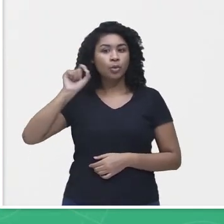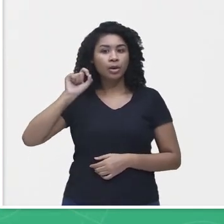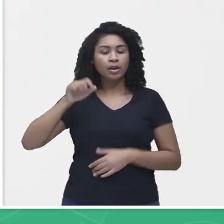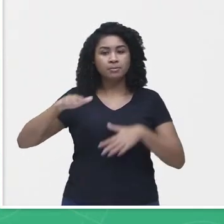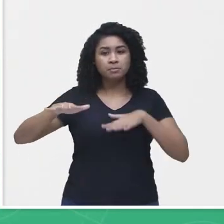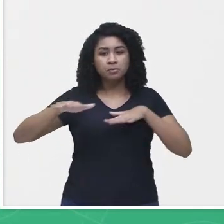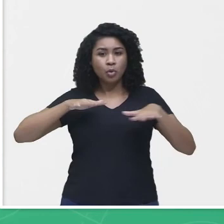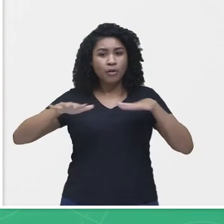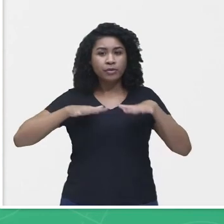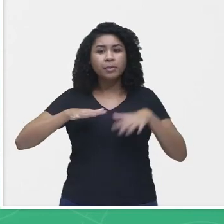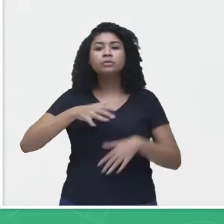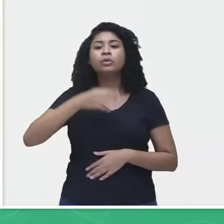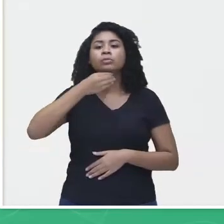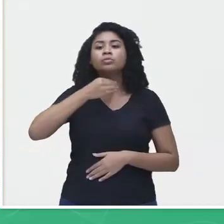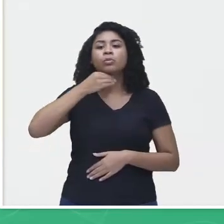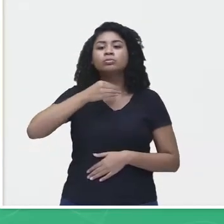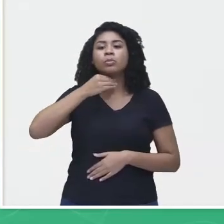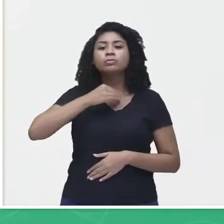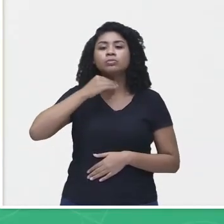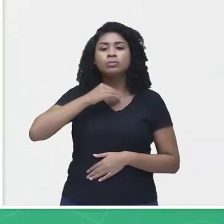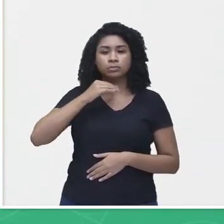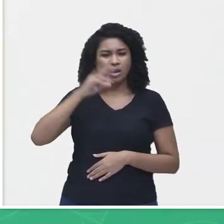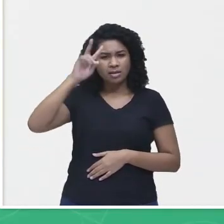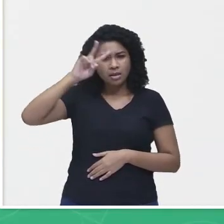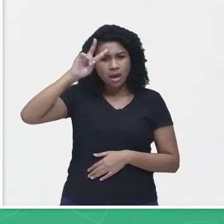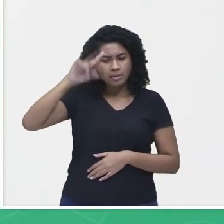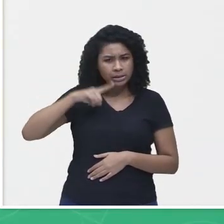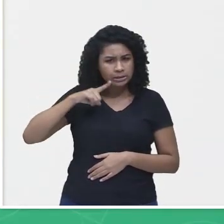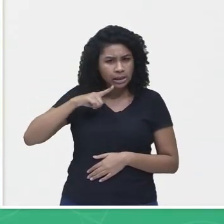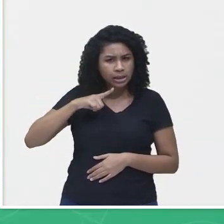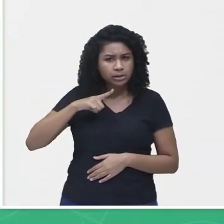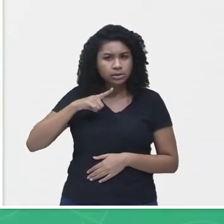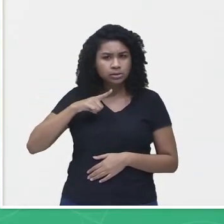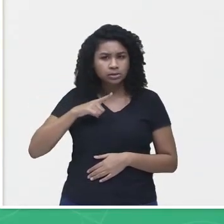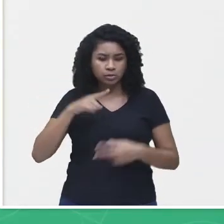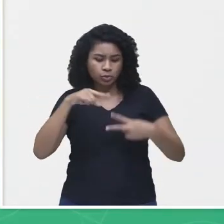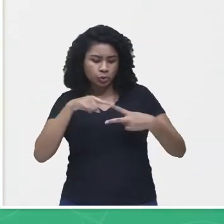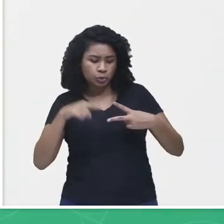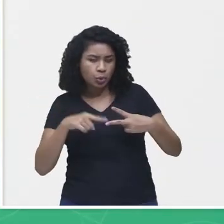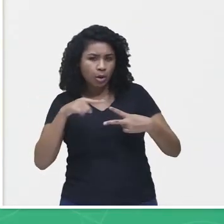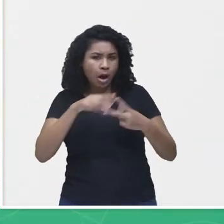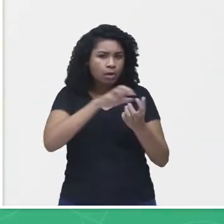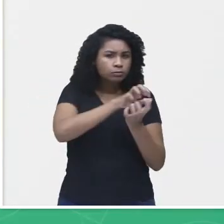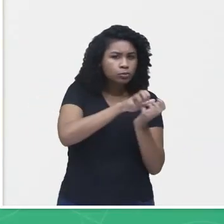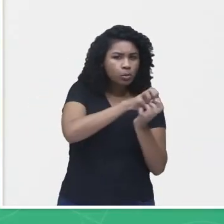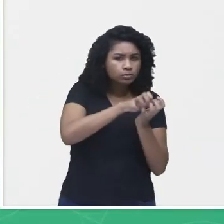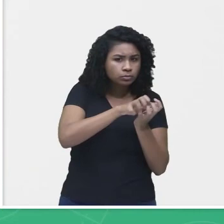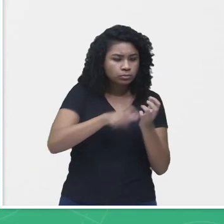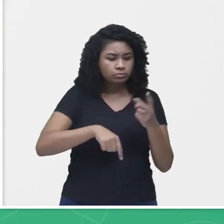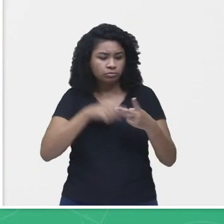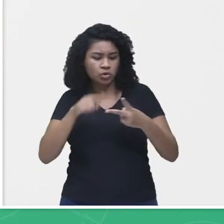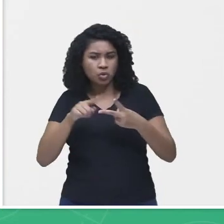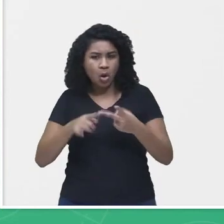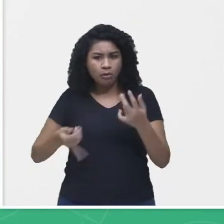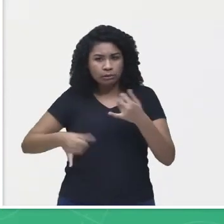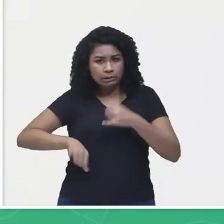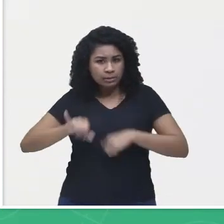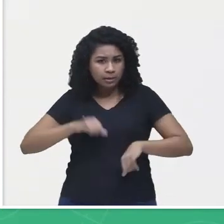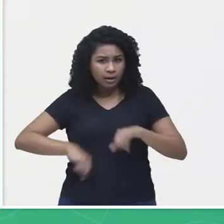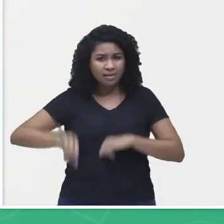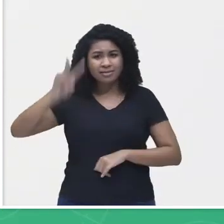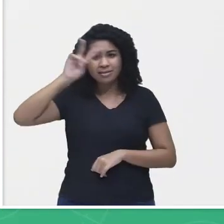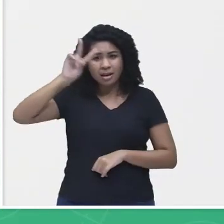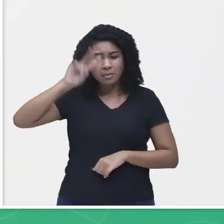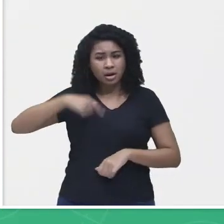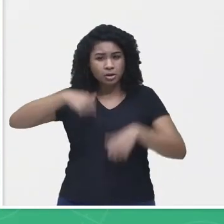de digestão mecânica, né? Lembra da diferença da digestão química e mecânica? Não vou abordar muito sobre isso, porque é isso